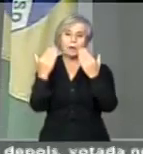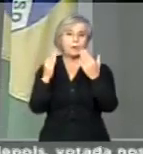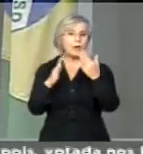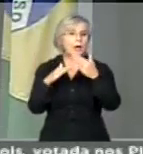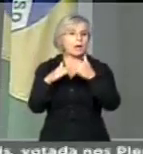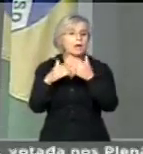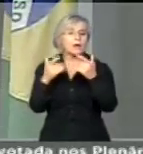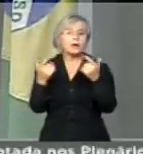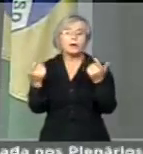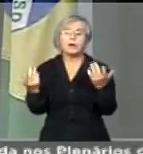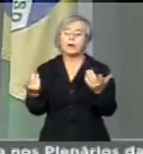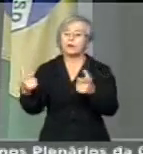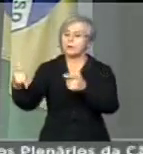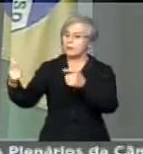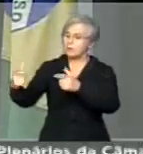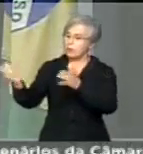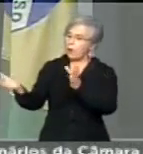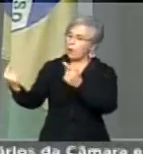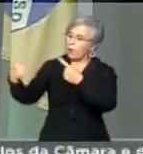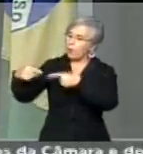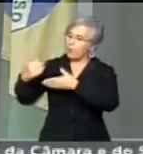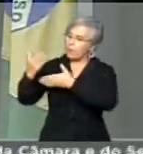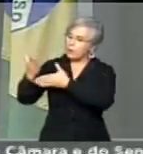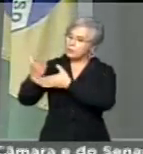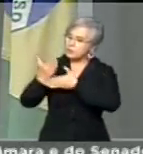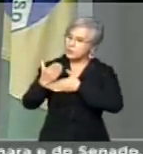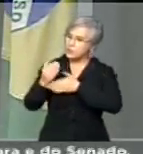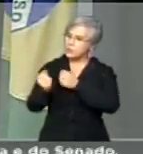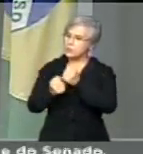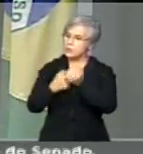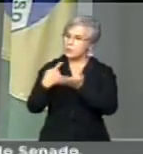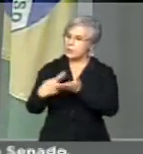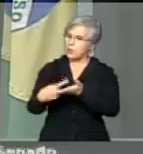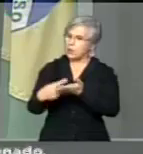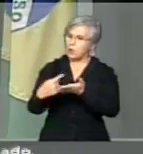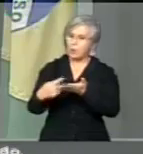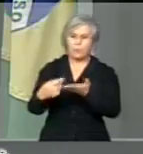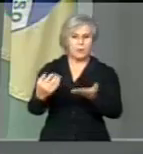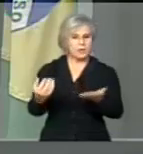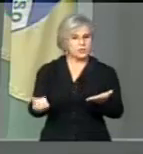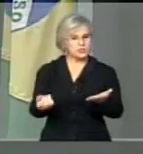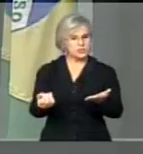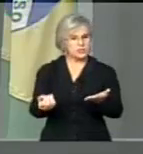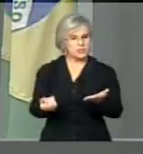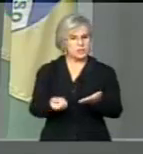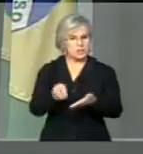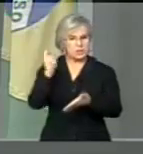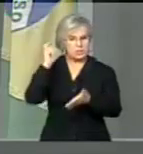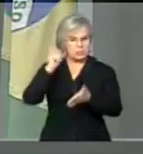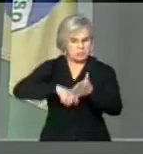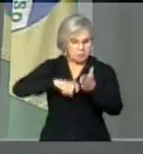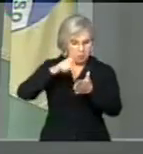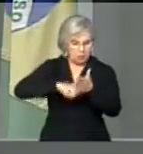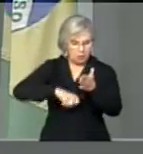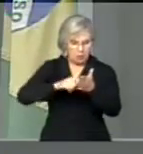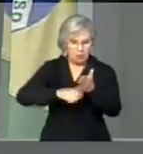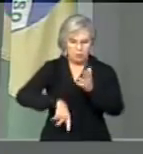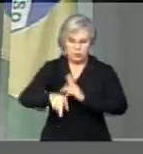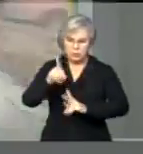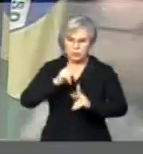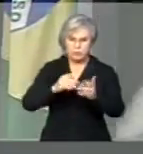as oposições podem colaborar com uma agenda que não existe. Aliás, a